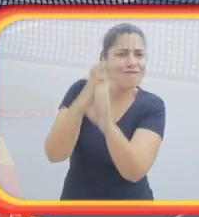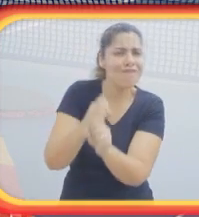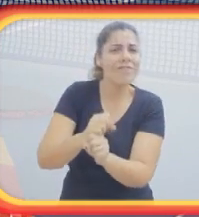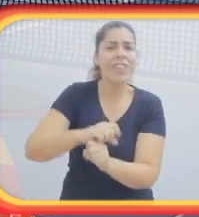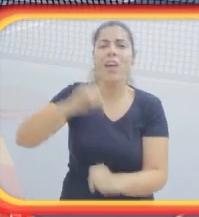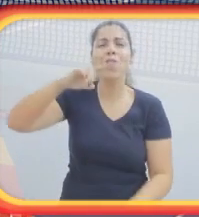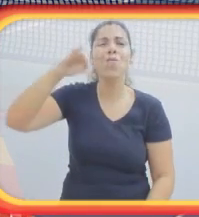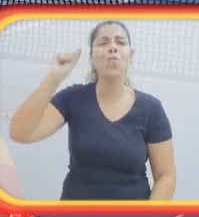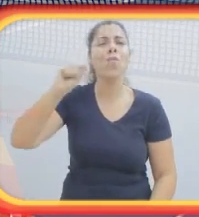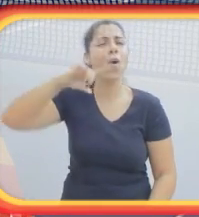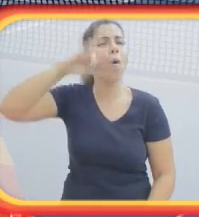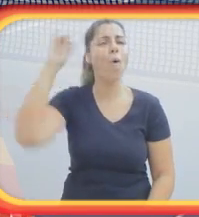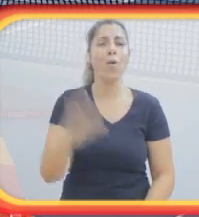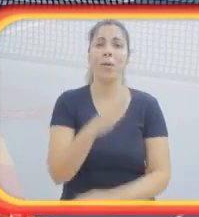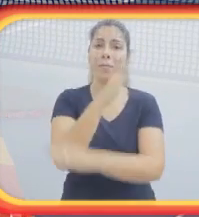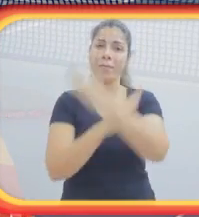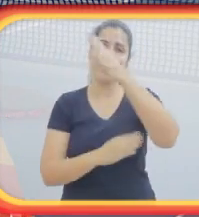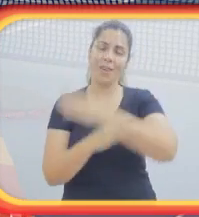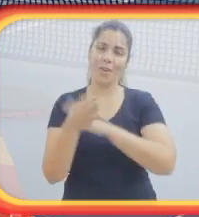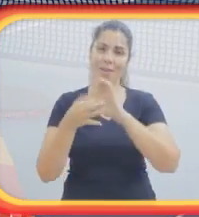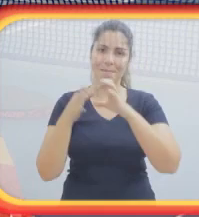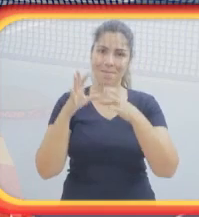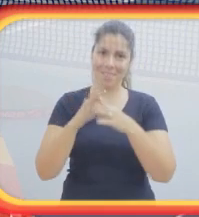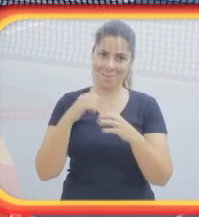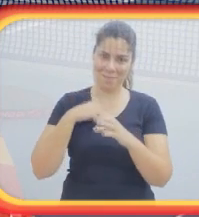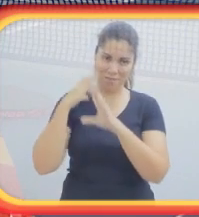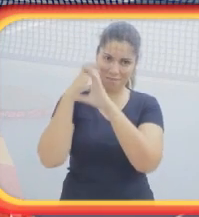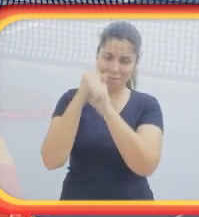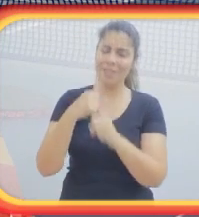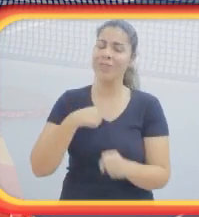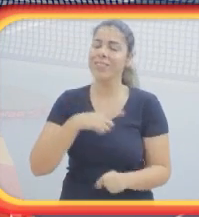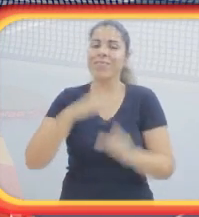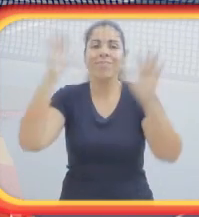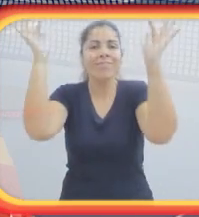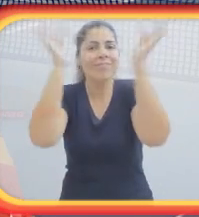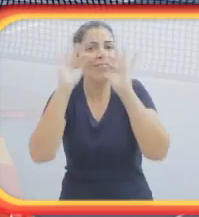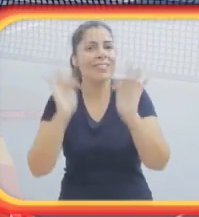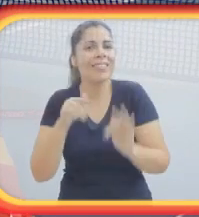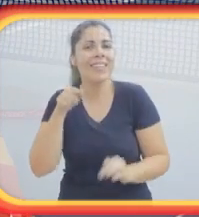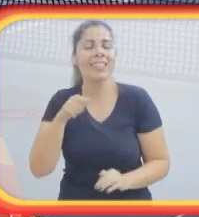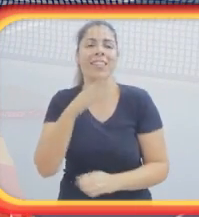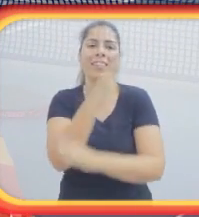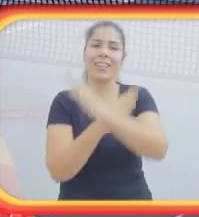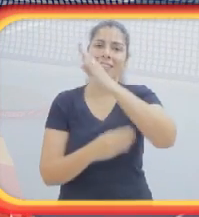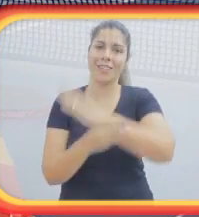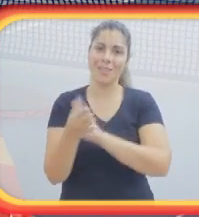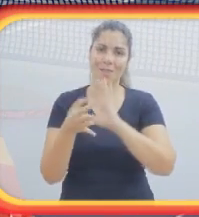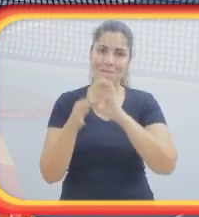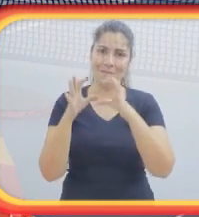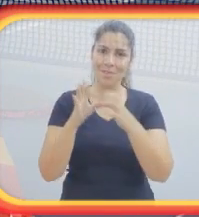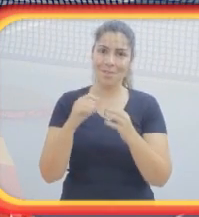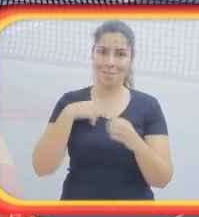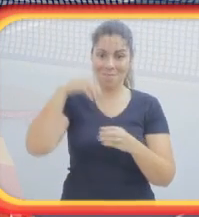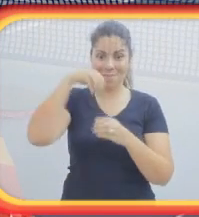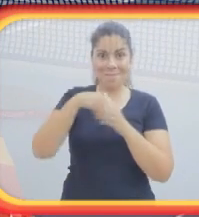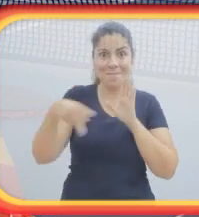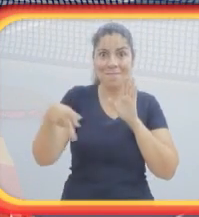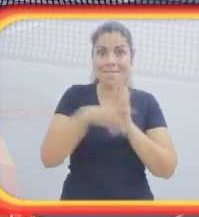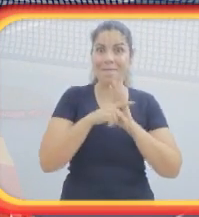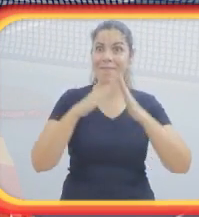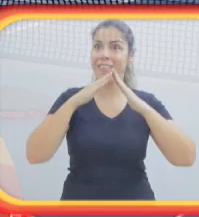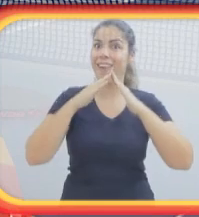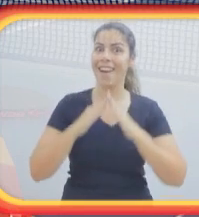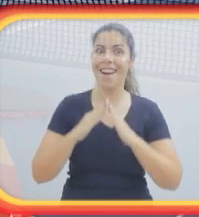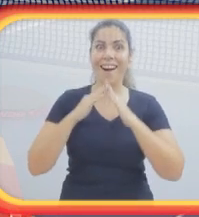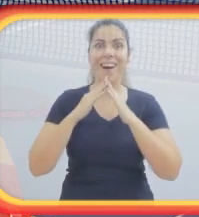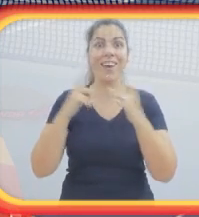de participar da Paralimpíada, que eu acredito que pela minha idade, pela minha carreira, seja a última Paralimpíada da minha